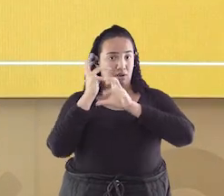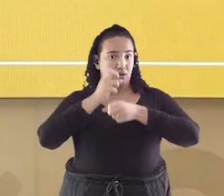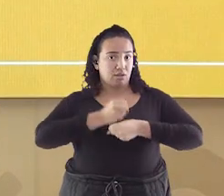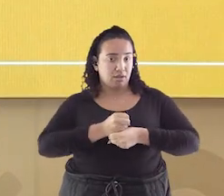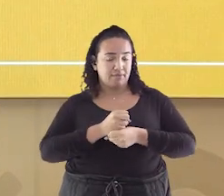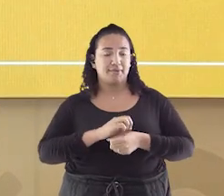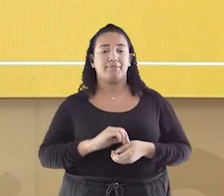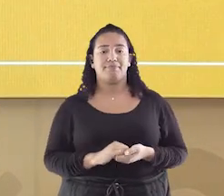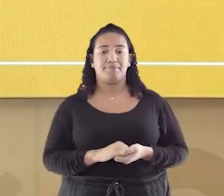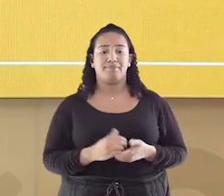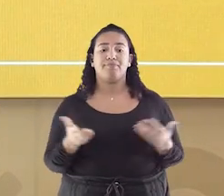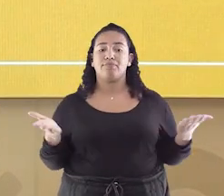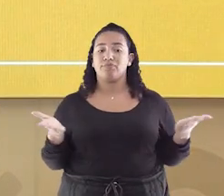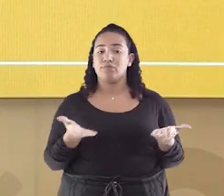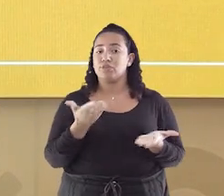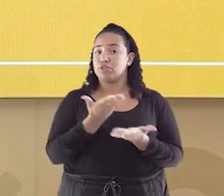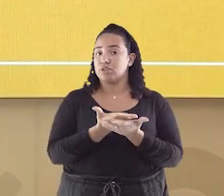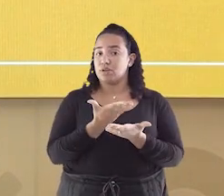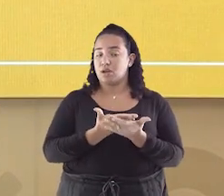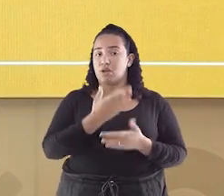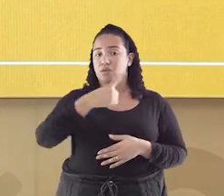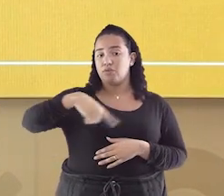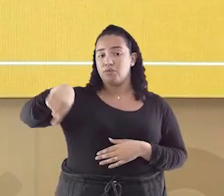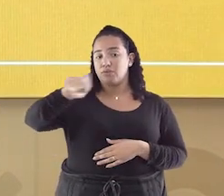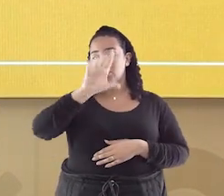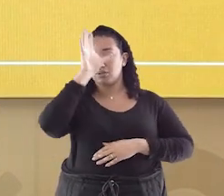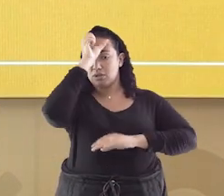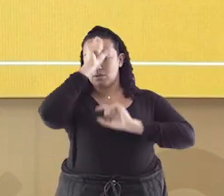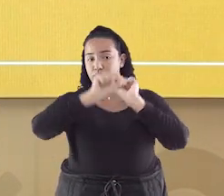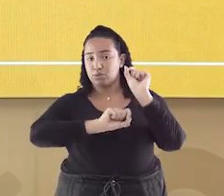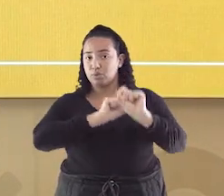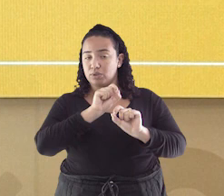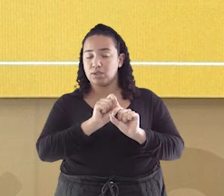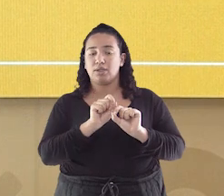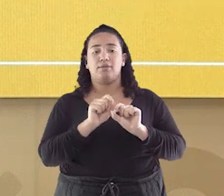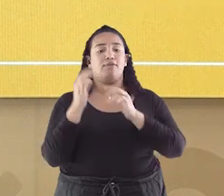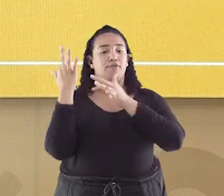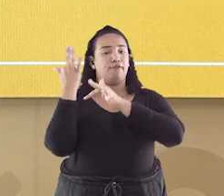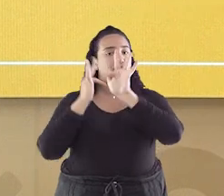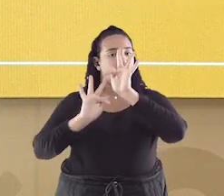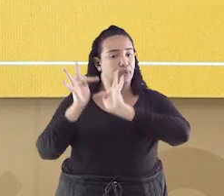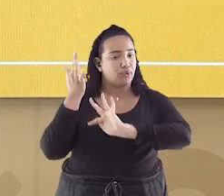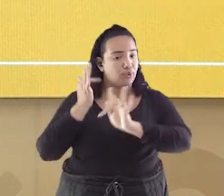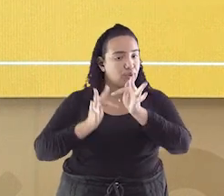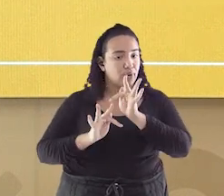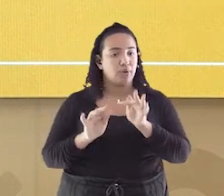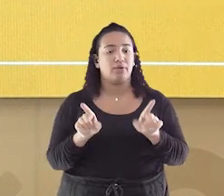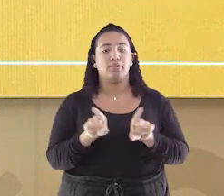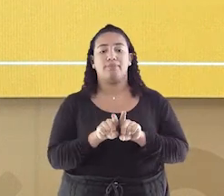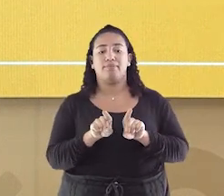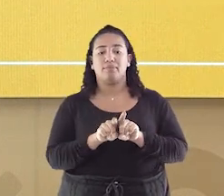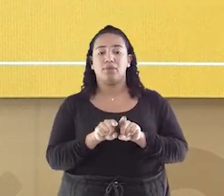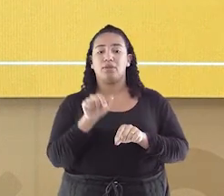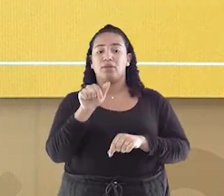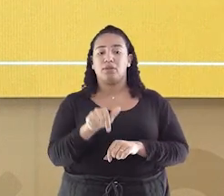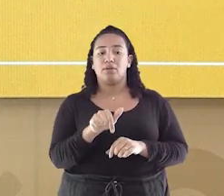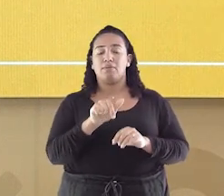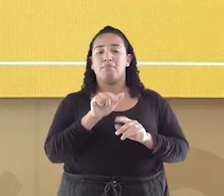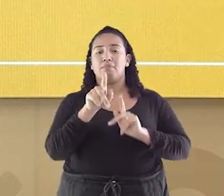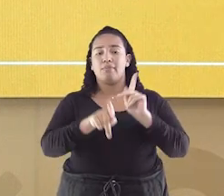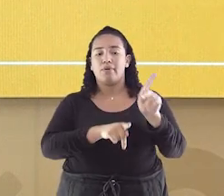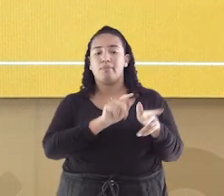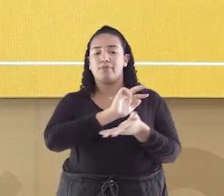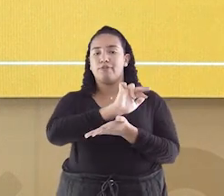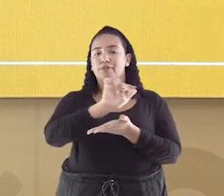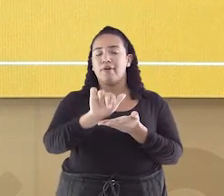vimos hoje? Na aula de hoje, nós aprendemos o que é o folclore, vimos as influências de